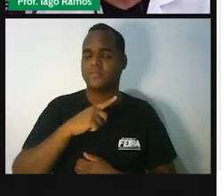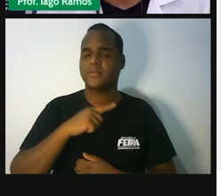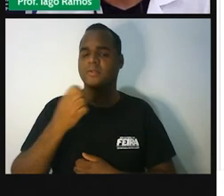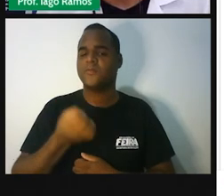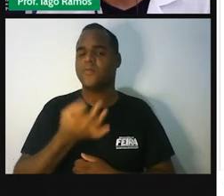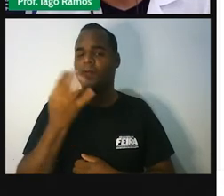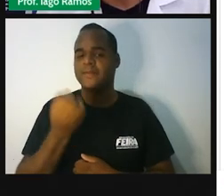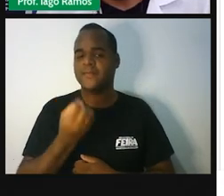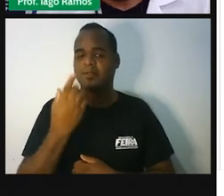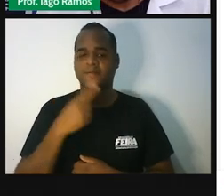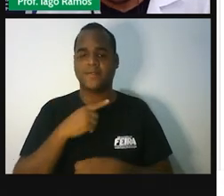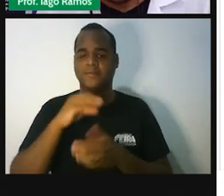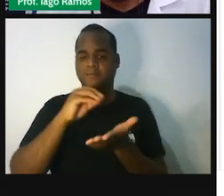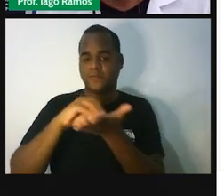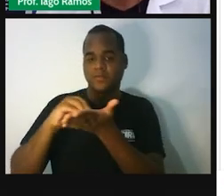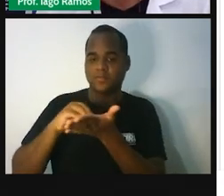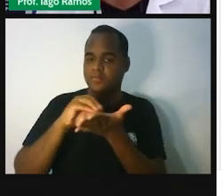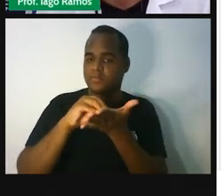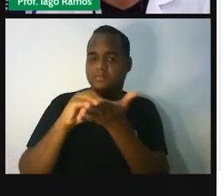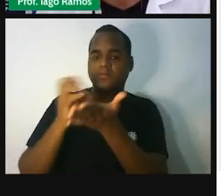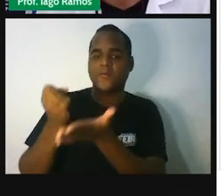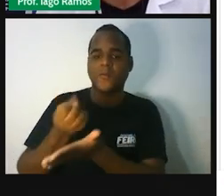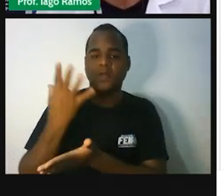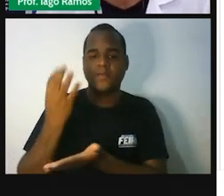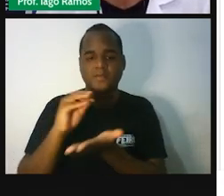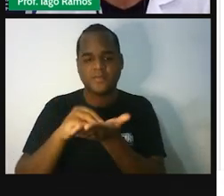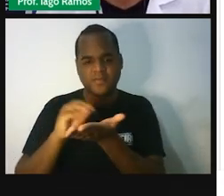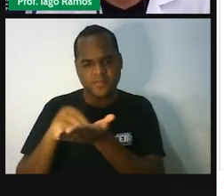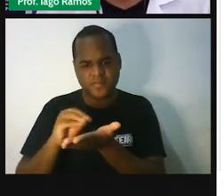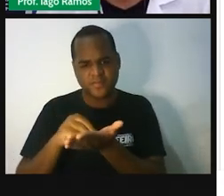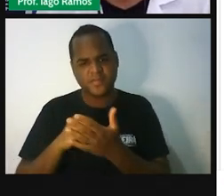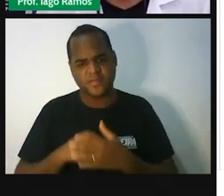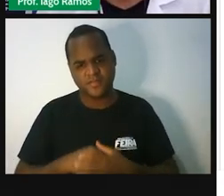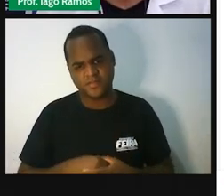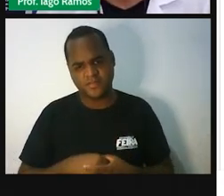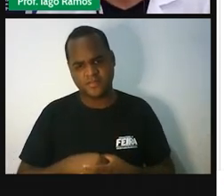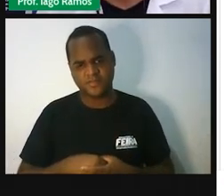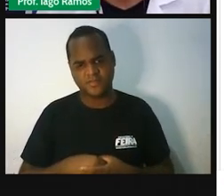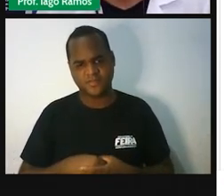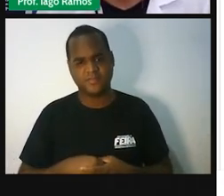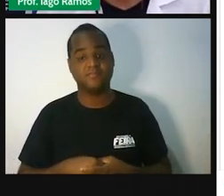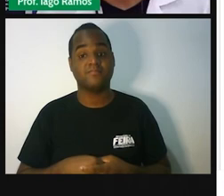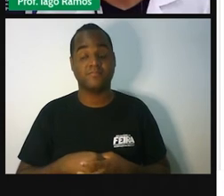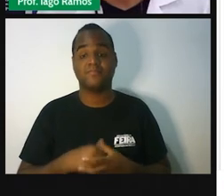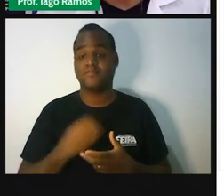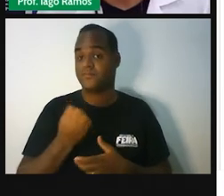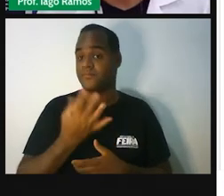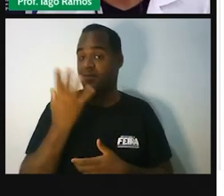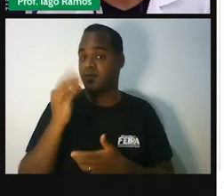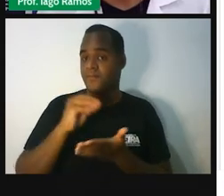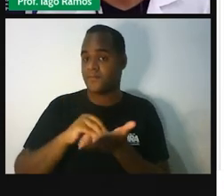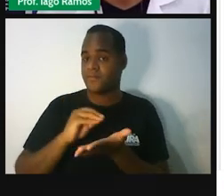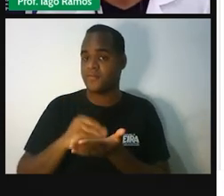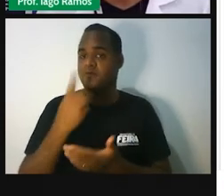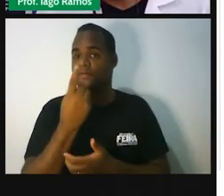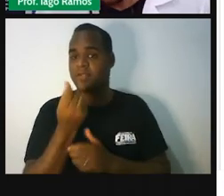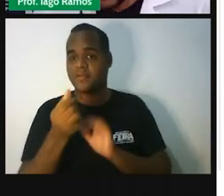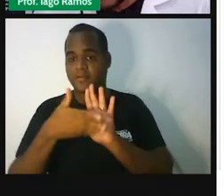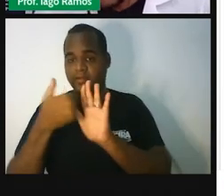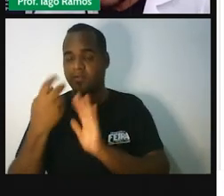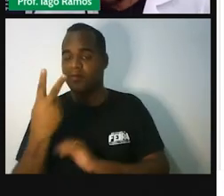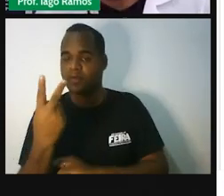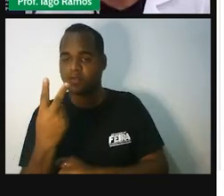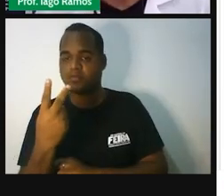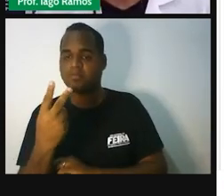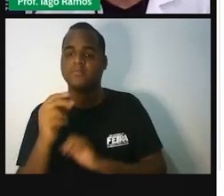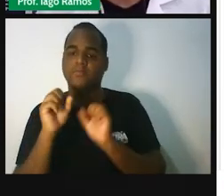Quantas opções vão sobrar? Bom, quantas opções vão sobrar? De 26, tira duas,